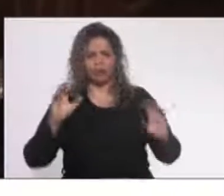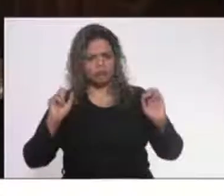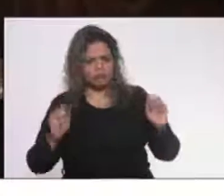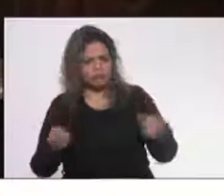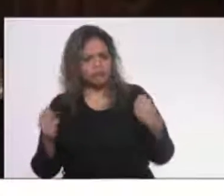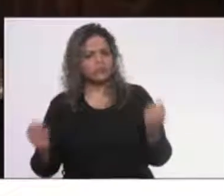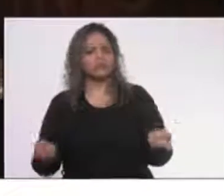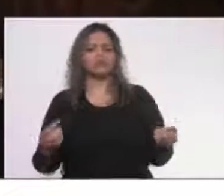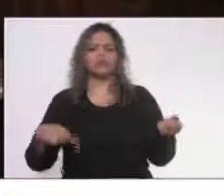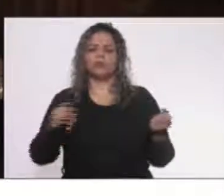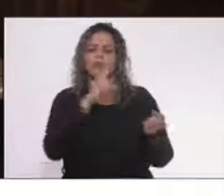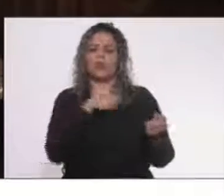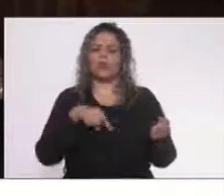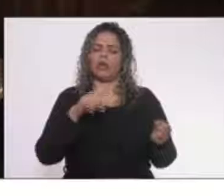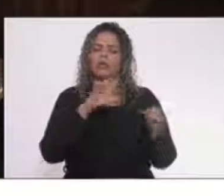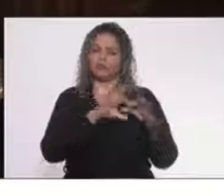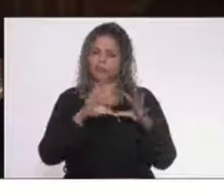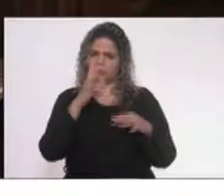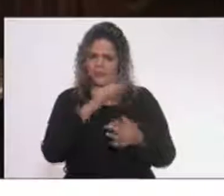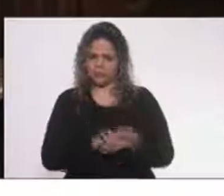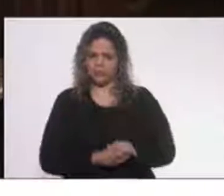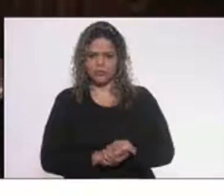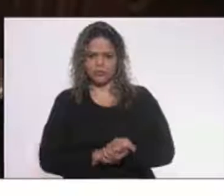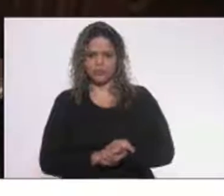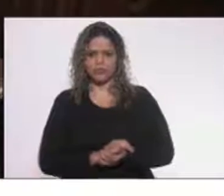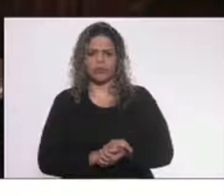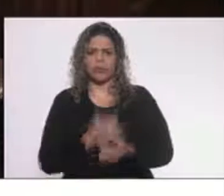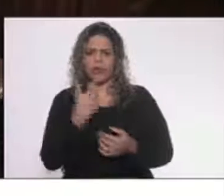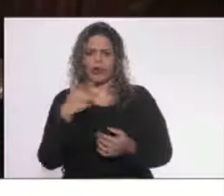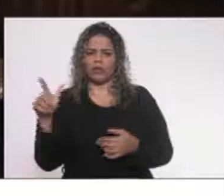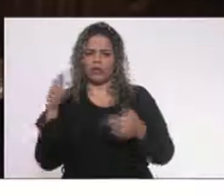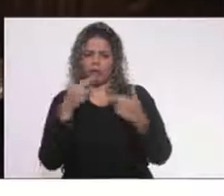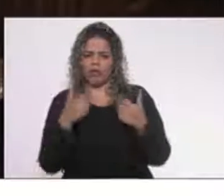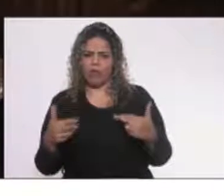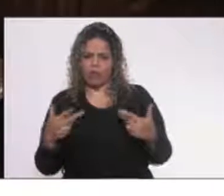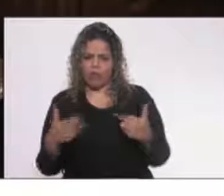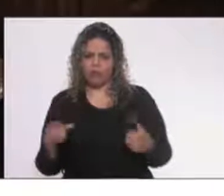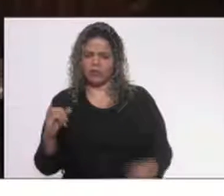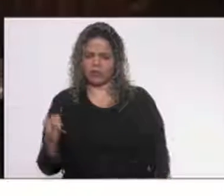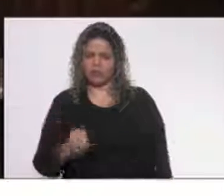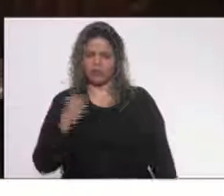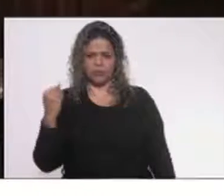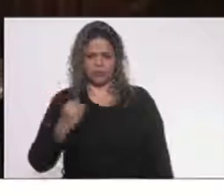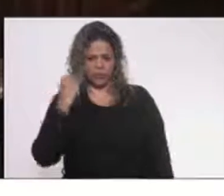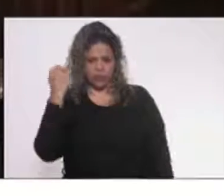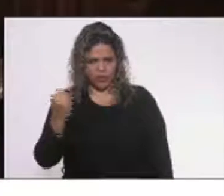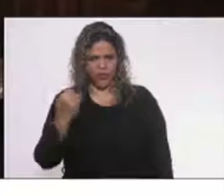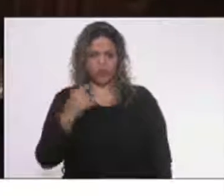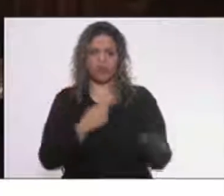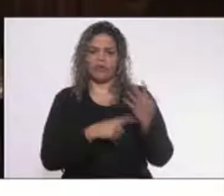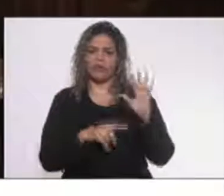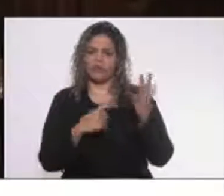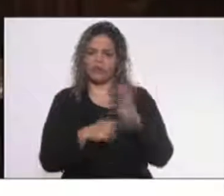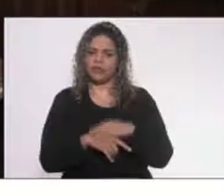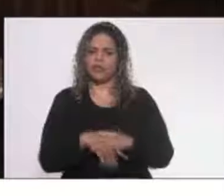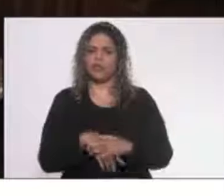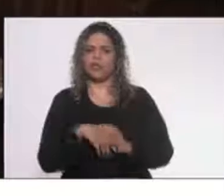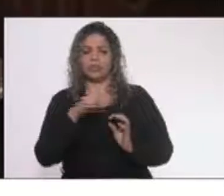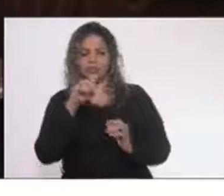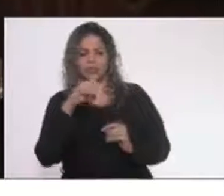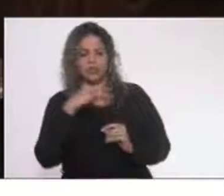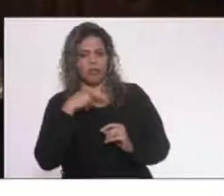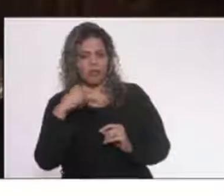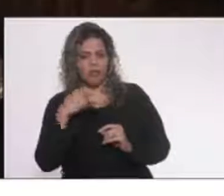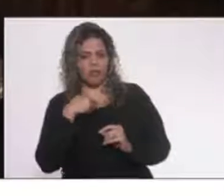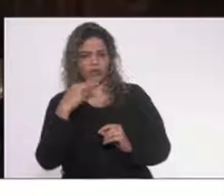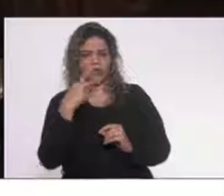conquistada pela modernidade, senhor presidente. Outra coisa importante trazer é que